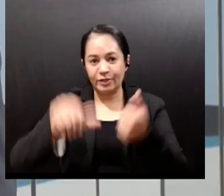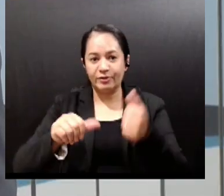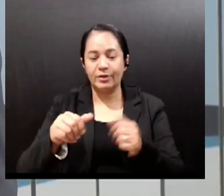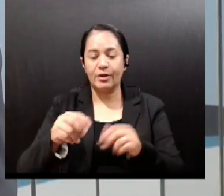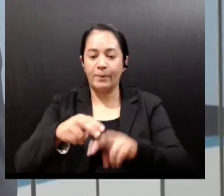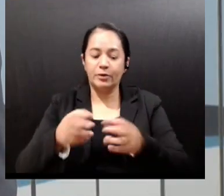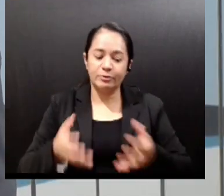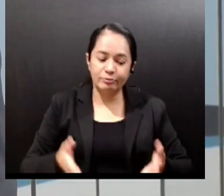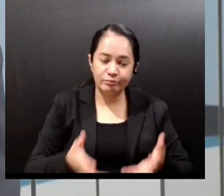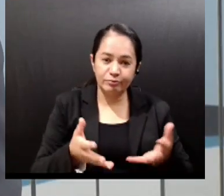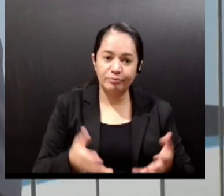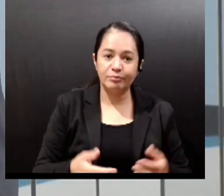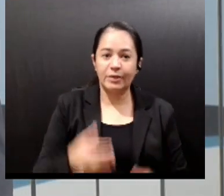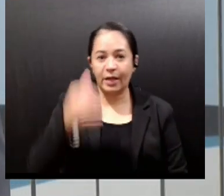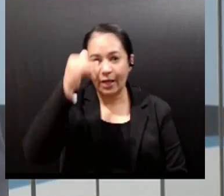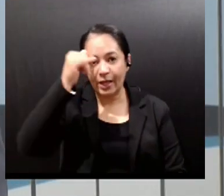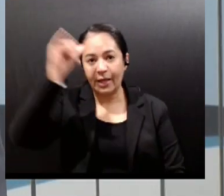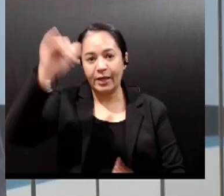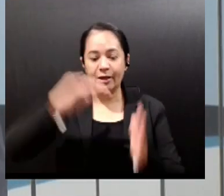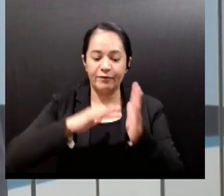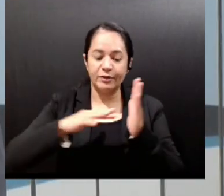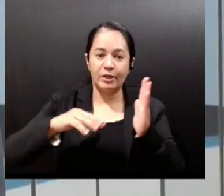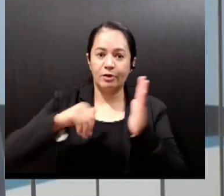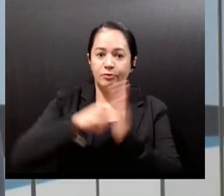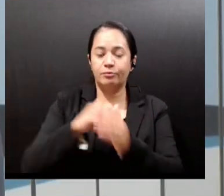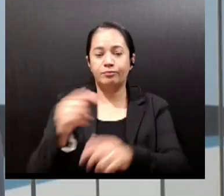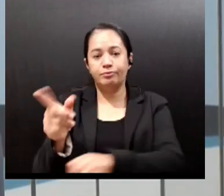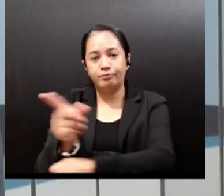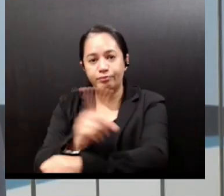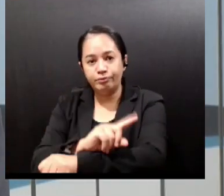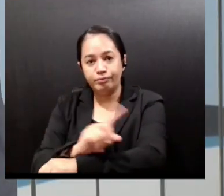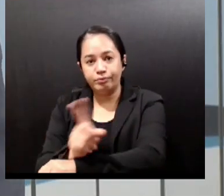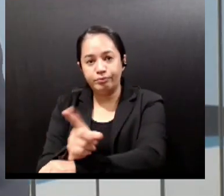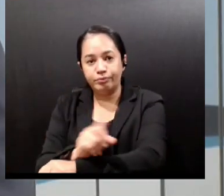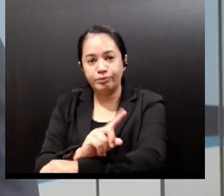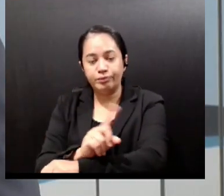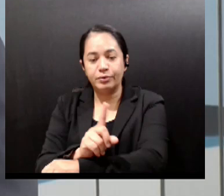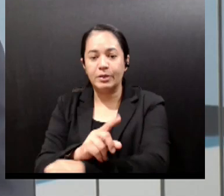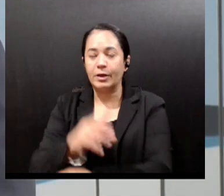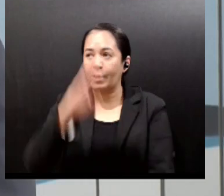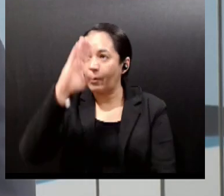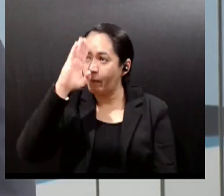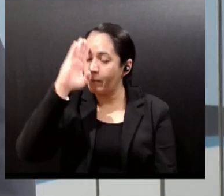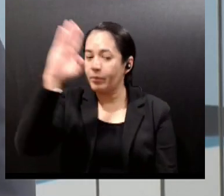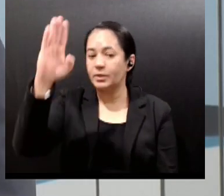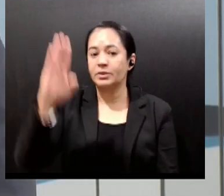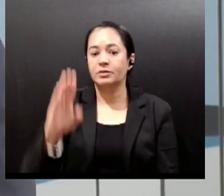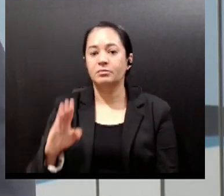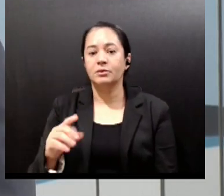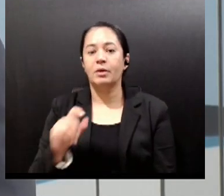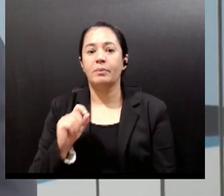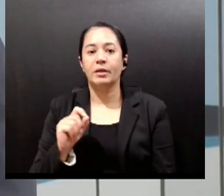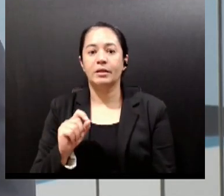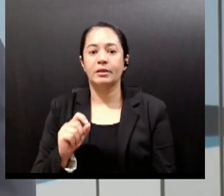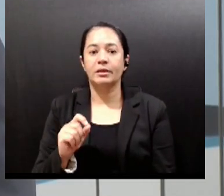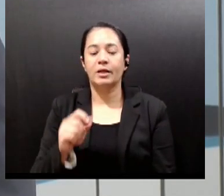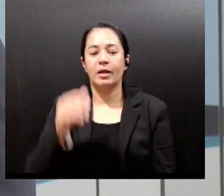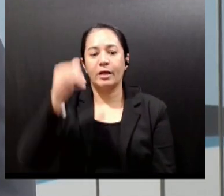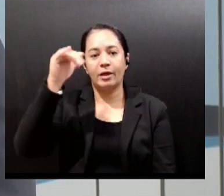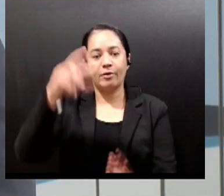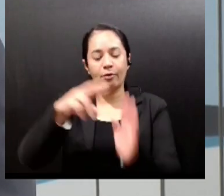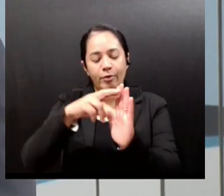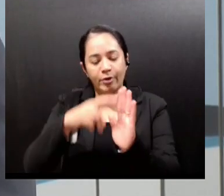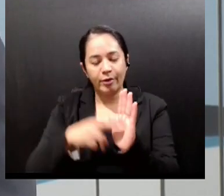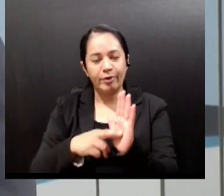esse excesso de velocidade, que é um ponto principal para que não seja regulamentado o transporte por